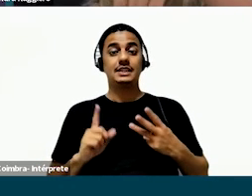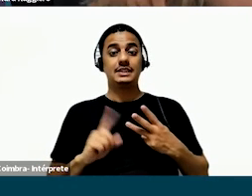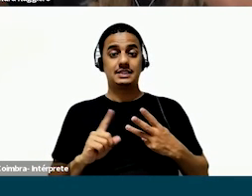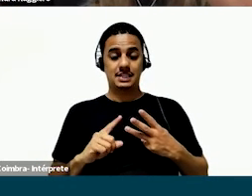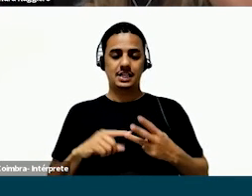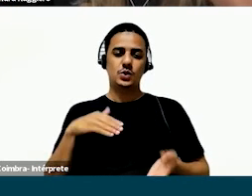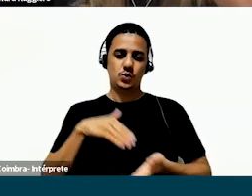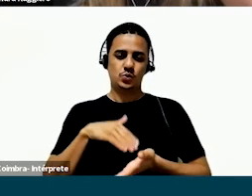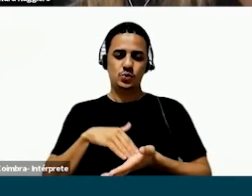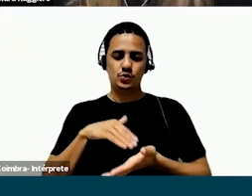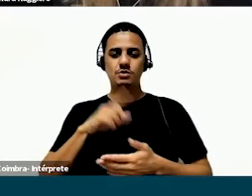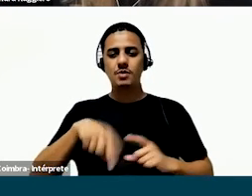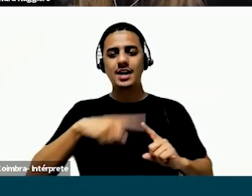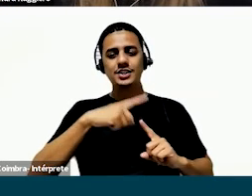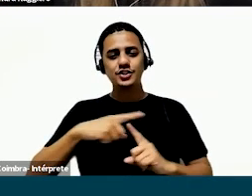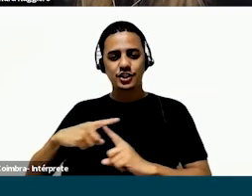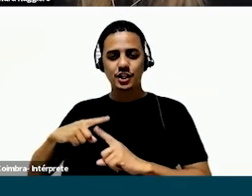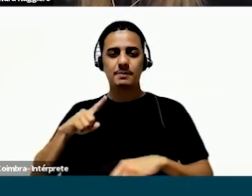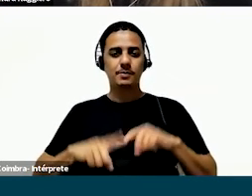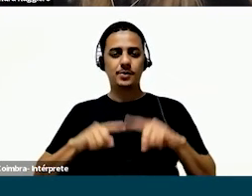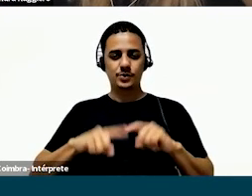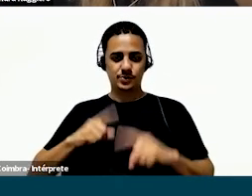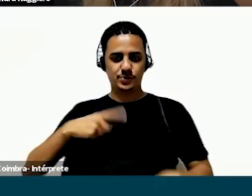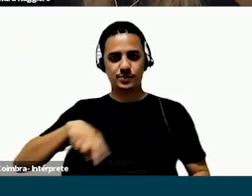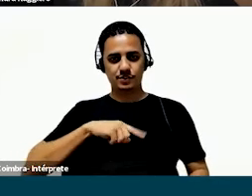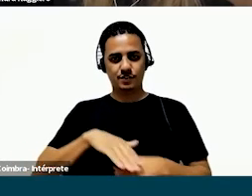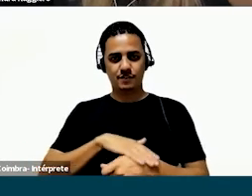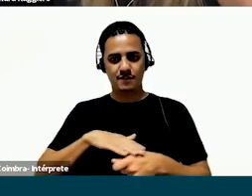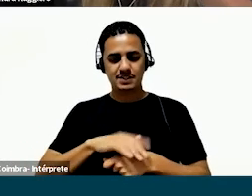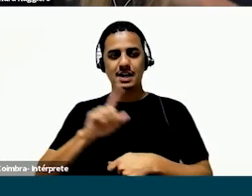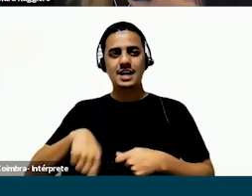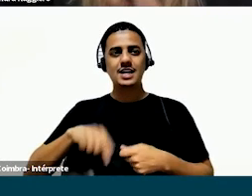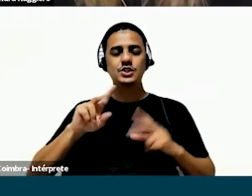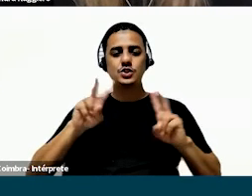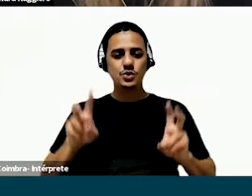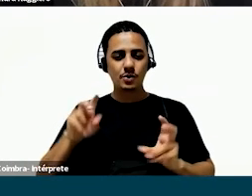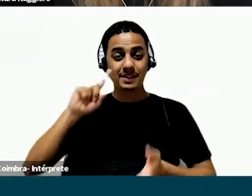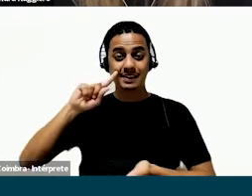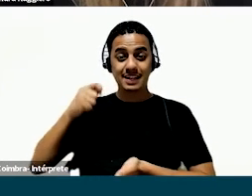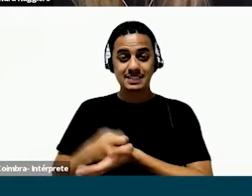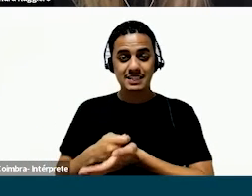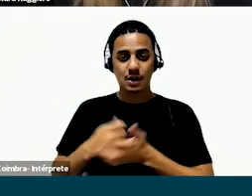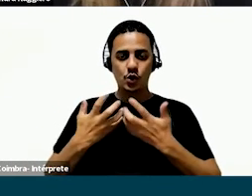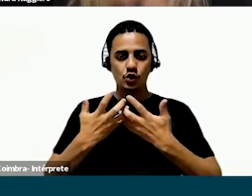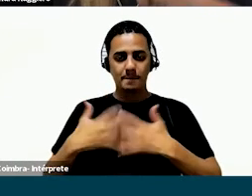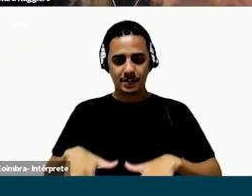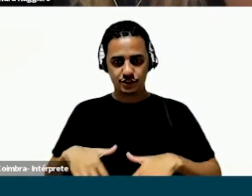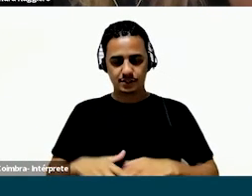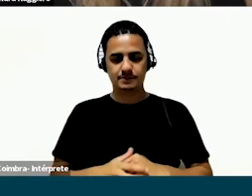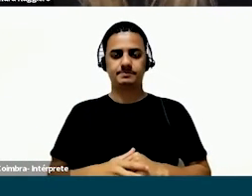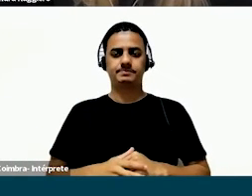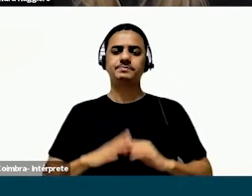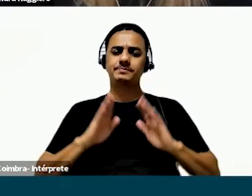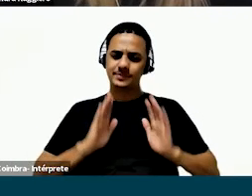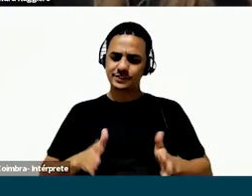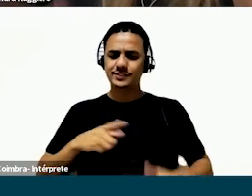O terceiro e último aqui dos tipos de produtos que a gente vai conversar é decisões automatizadas. Aqui,